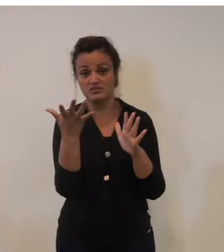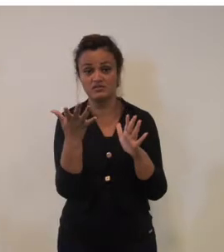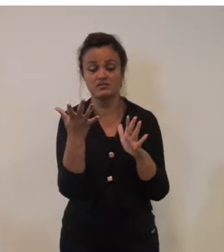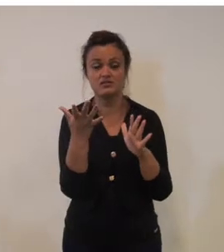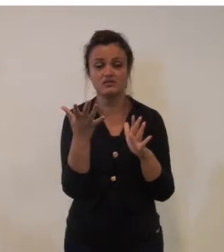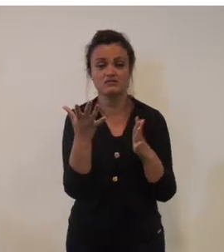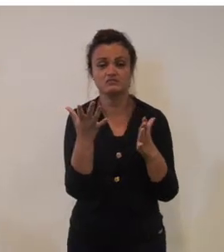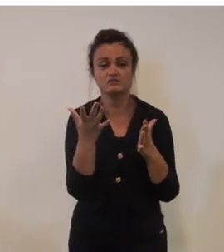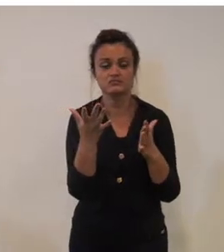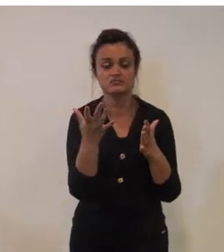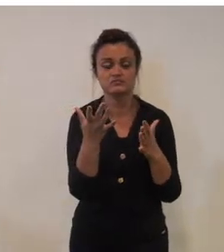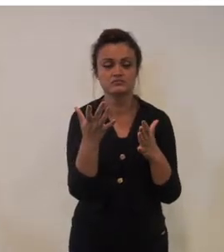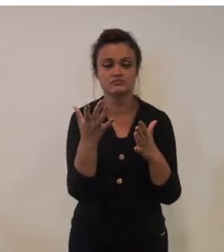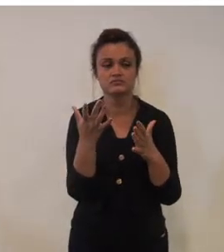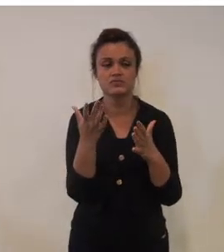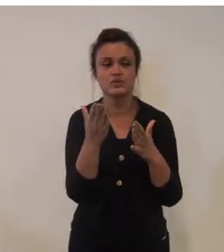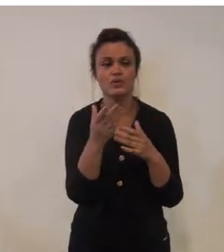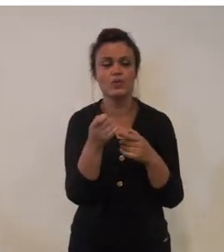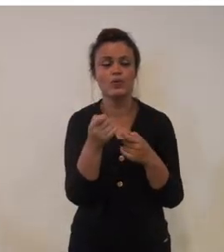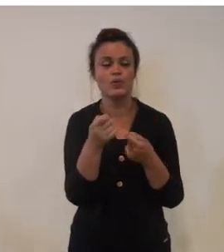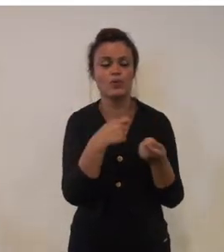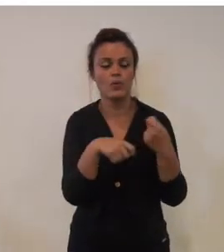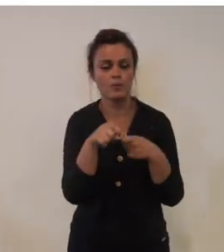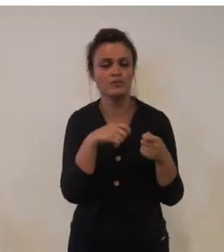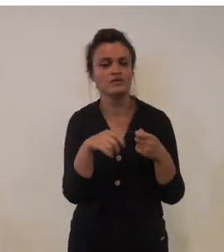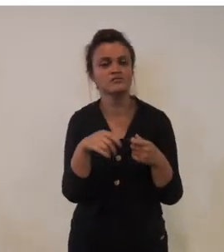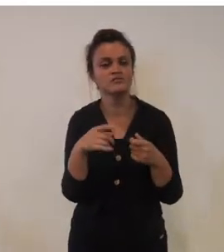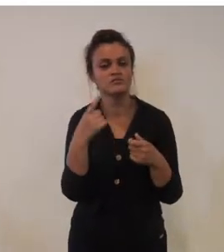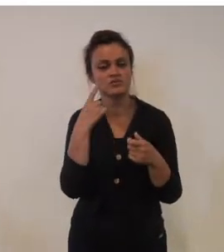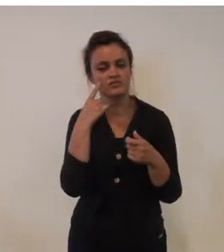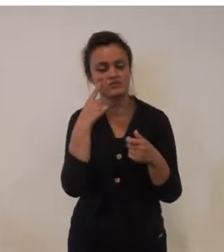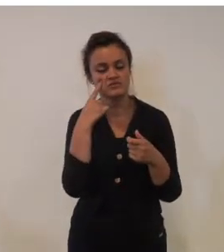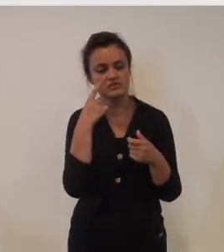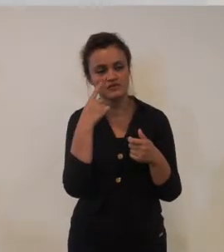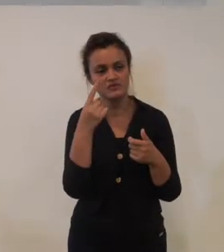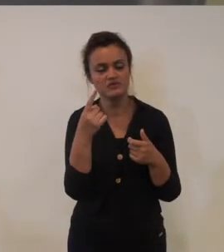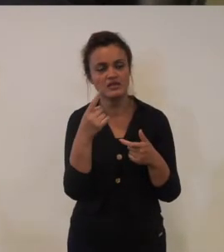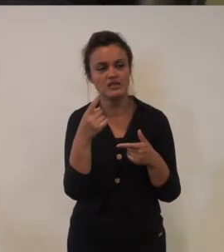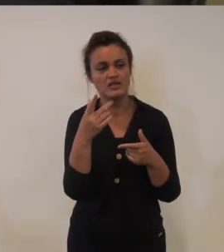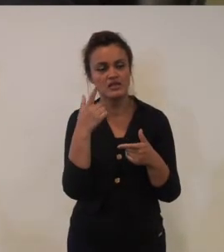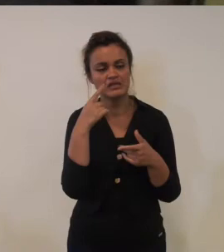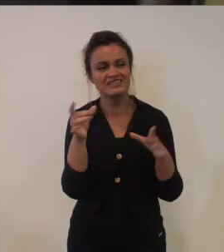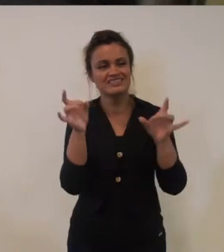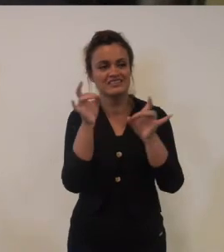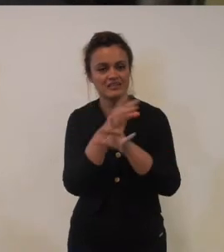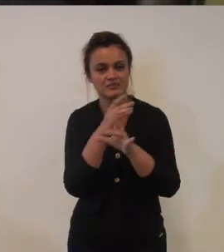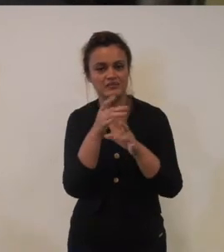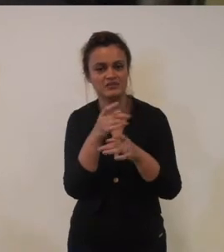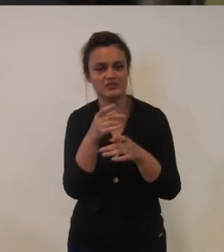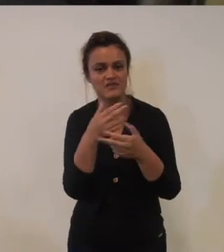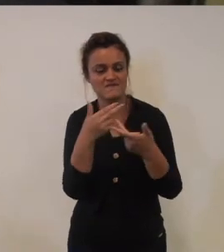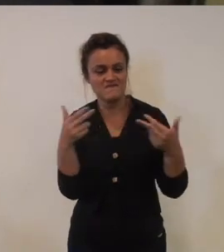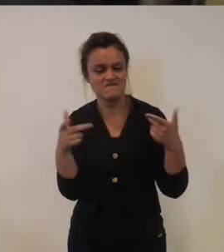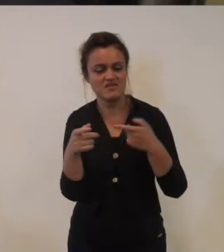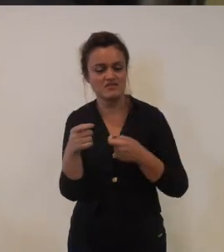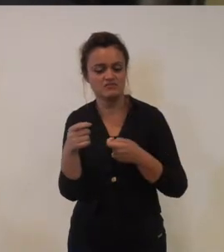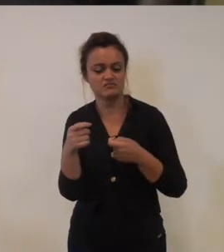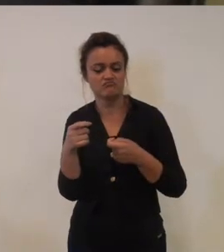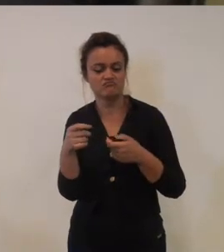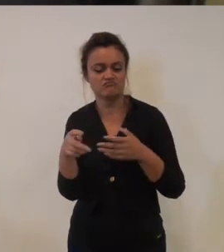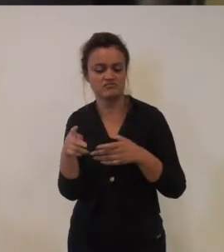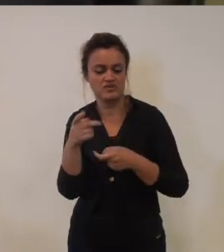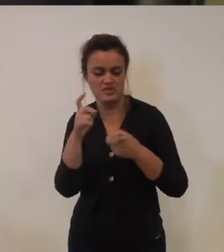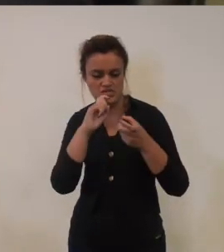efetivamente o comércio está muito mais em terminar várias dessas barreiras administrativas.